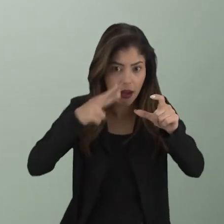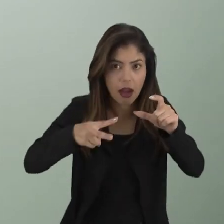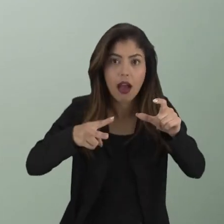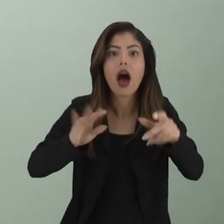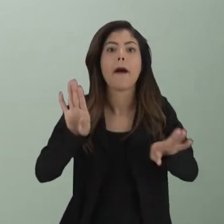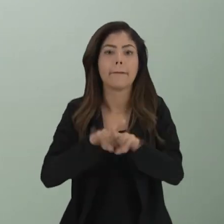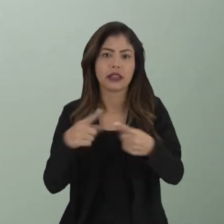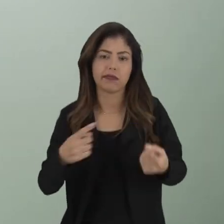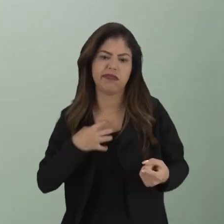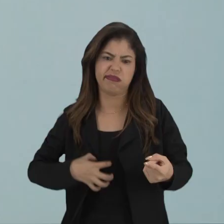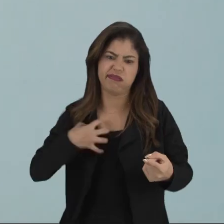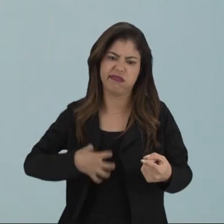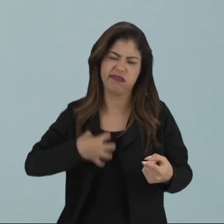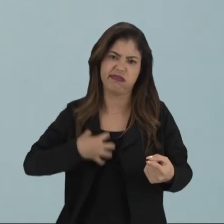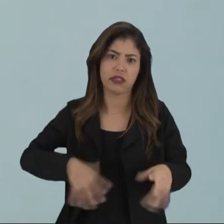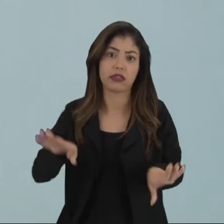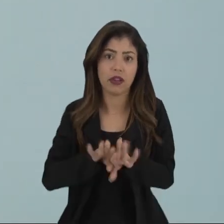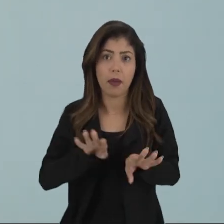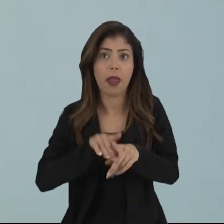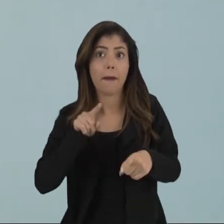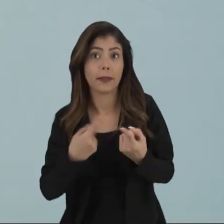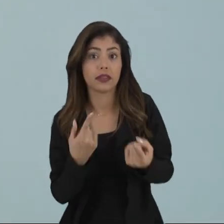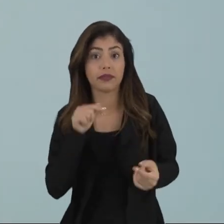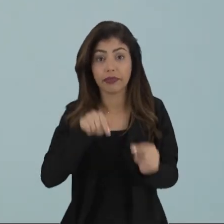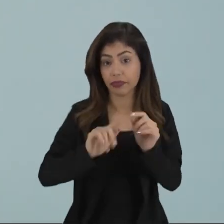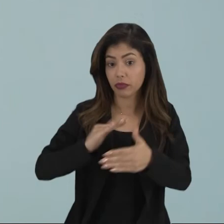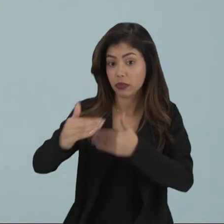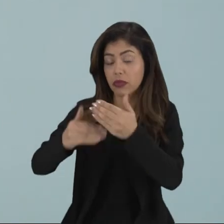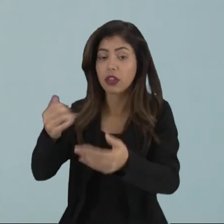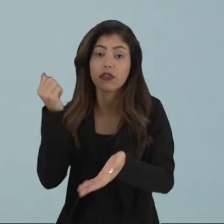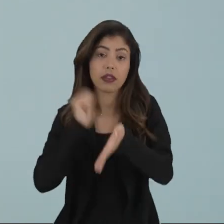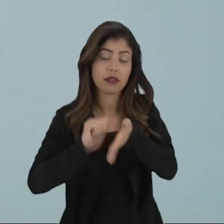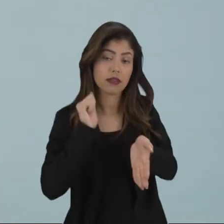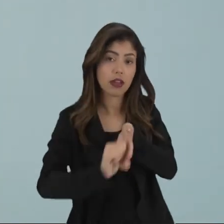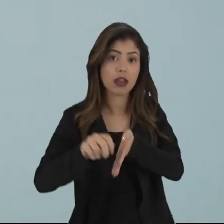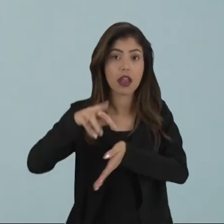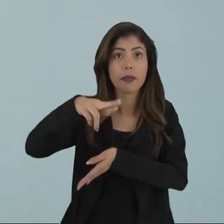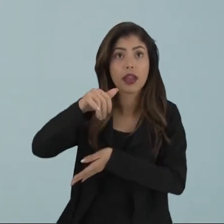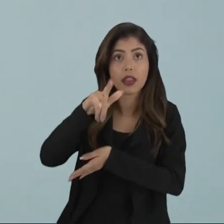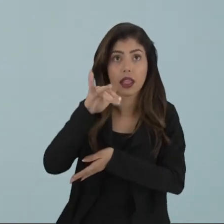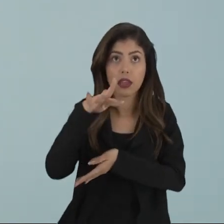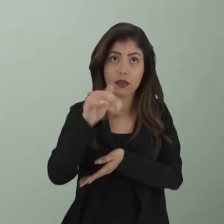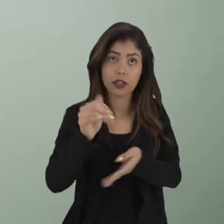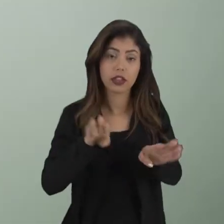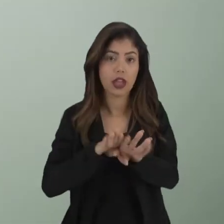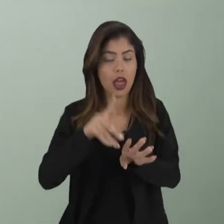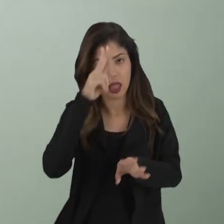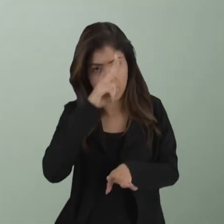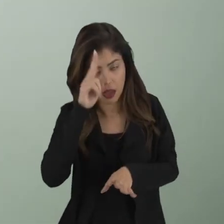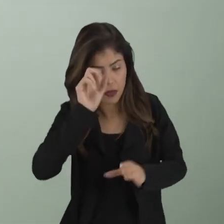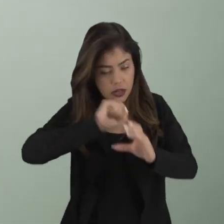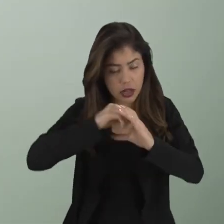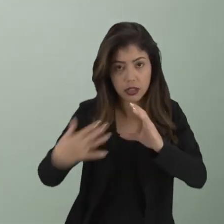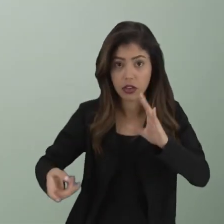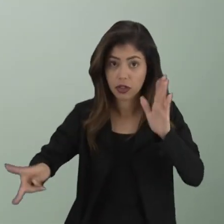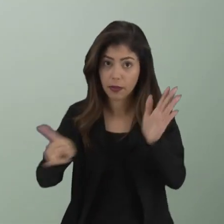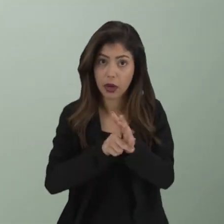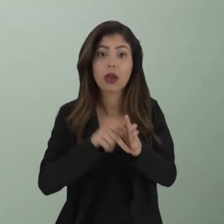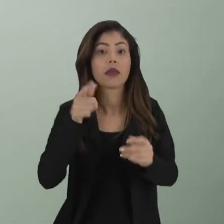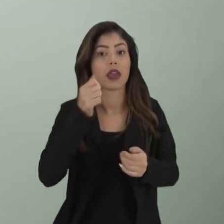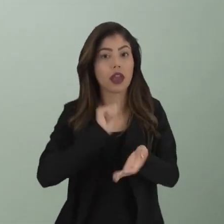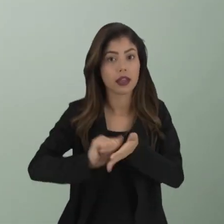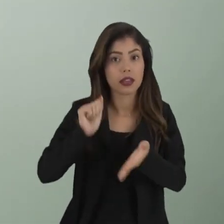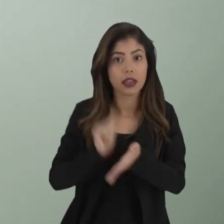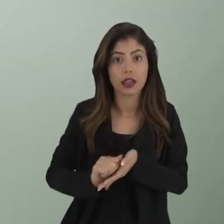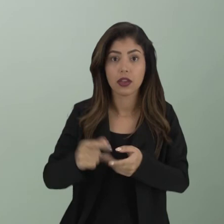mais enfadonho, mas que esse é o processo de escrita. Então essa é a função metalinguística. Lembra que eu falei para vocês que uma das características da escrita